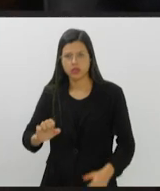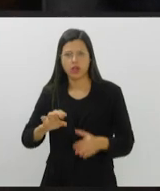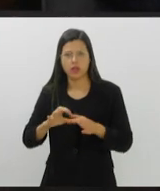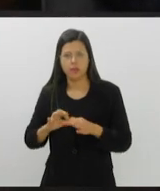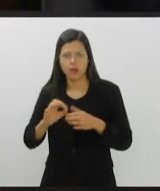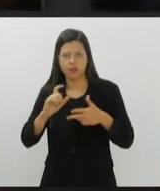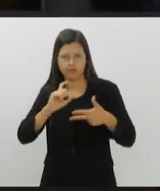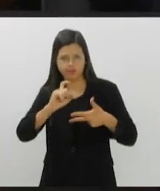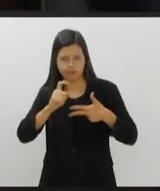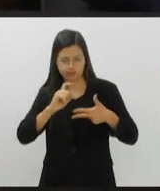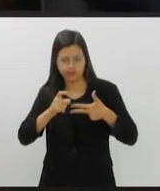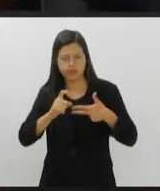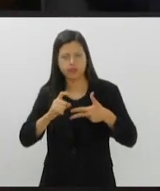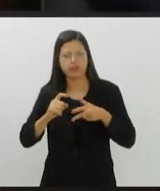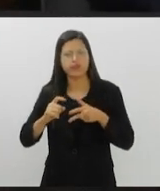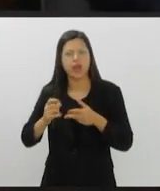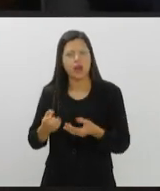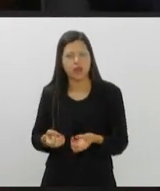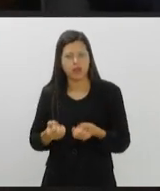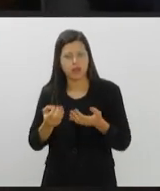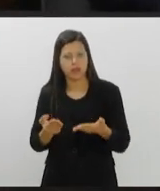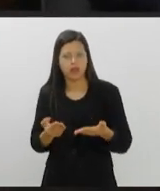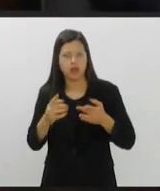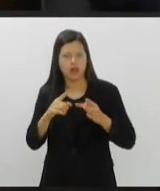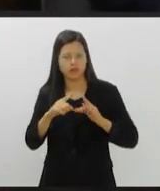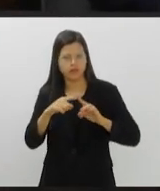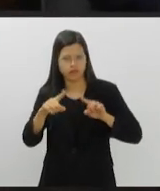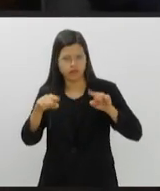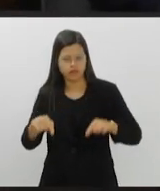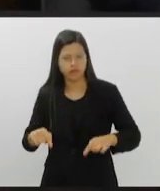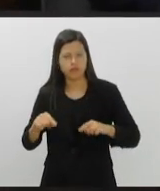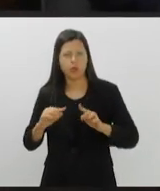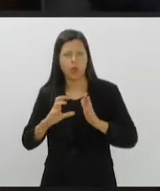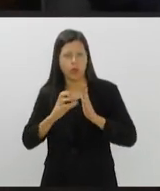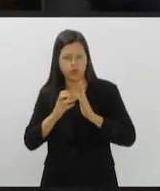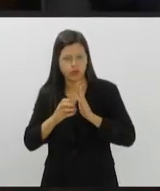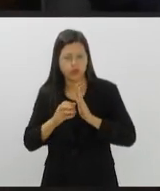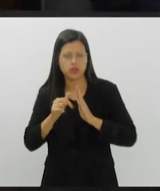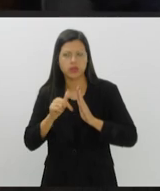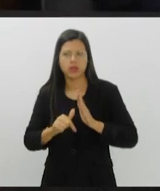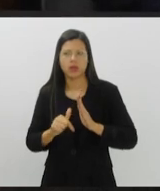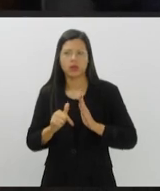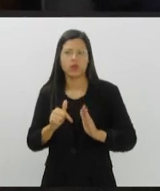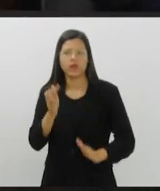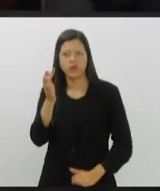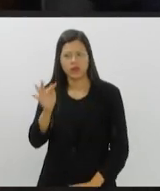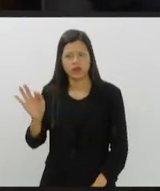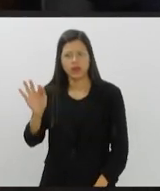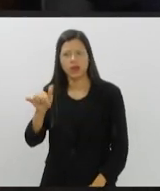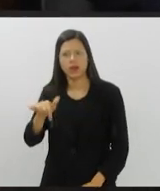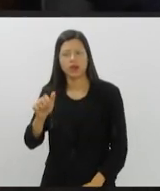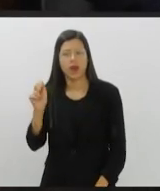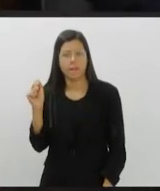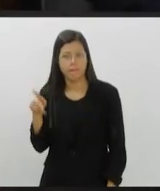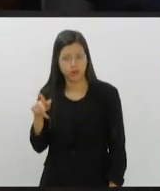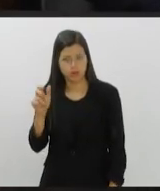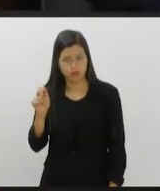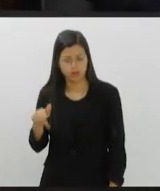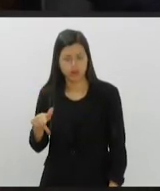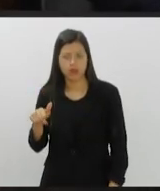a disponibilizar aos servidores públicos estaduais efetivos, aposentados e pensionistas,